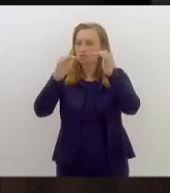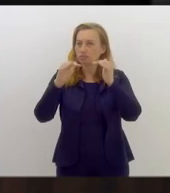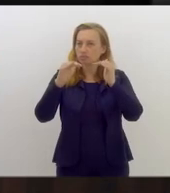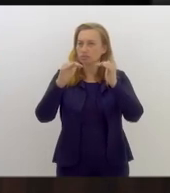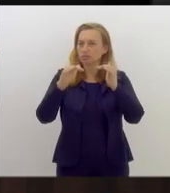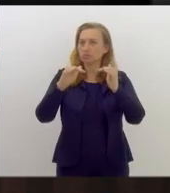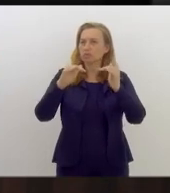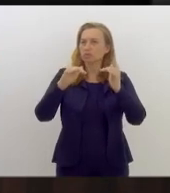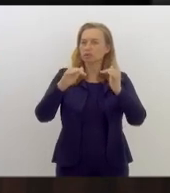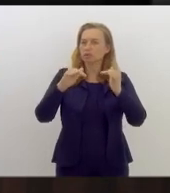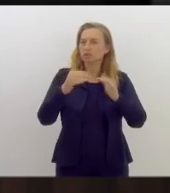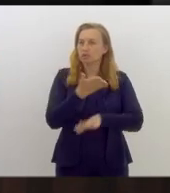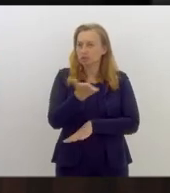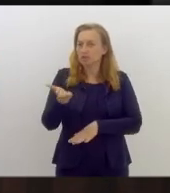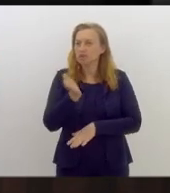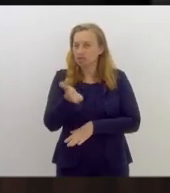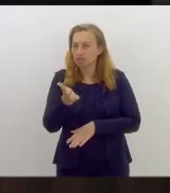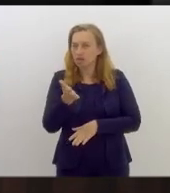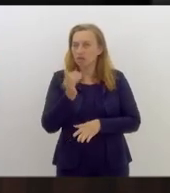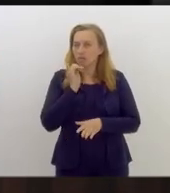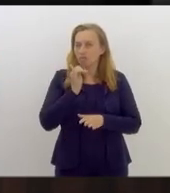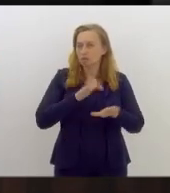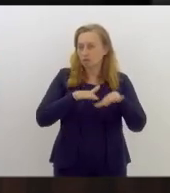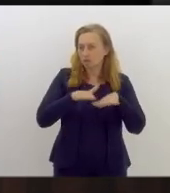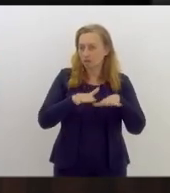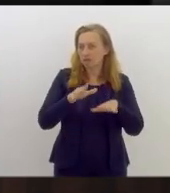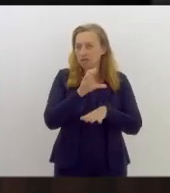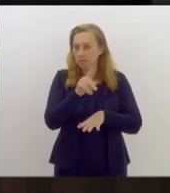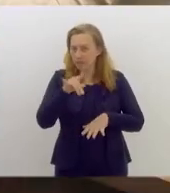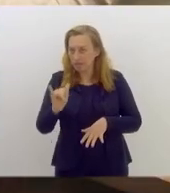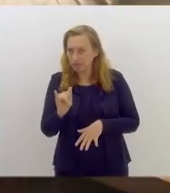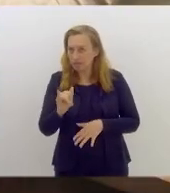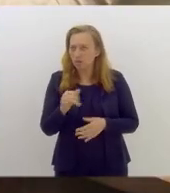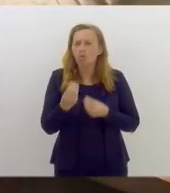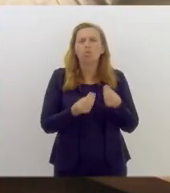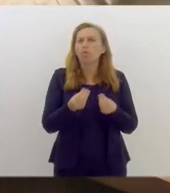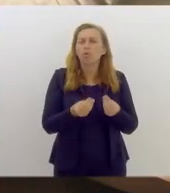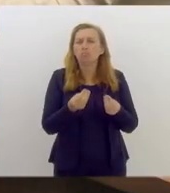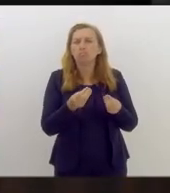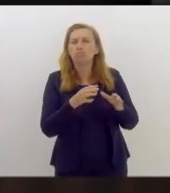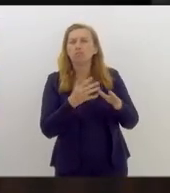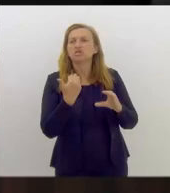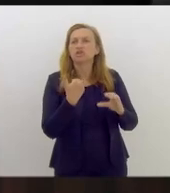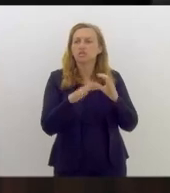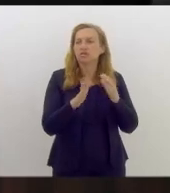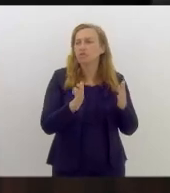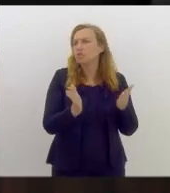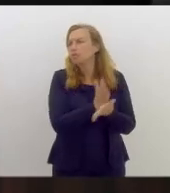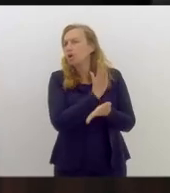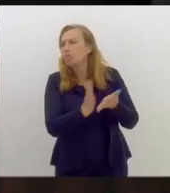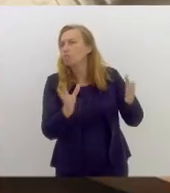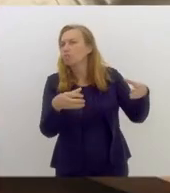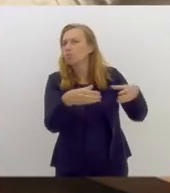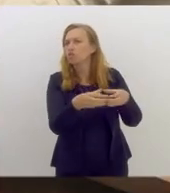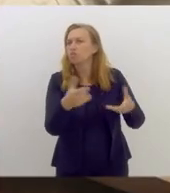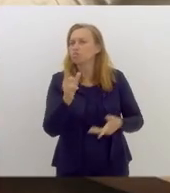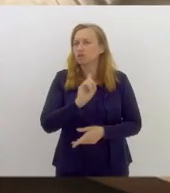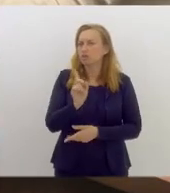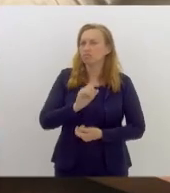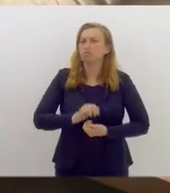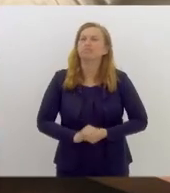algum movimento com o relatório da CPI? Como assim, algum movimento? Já enviou para algum órgão um relatório? Não.